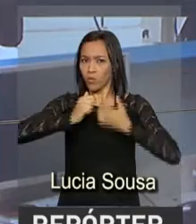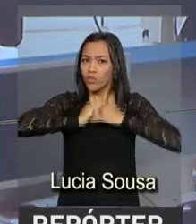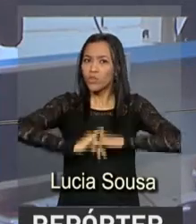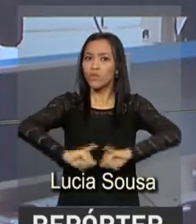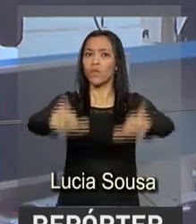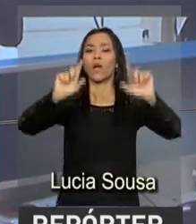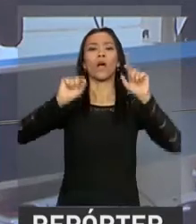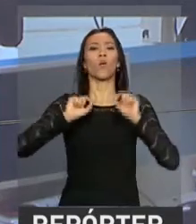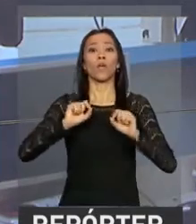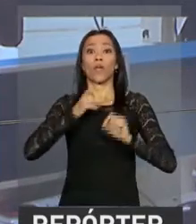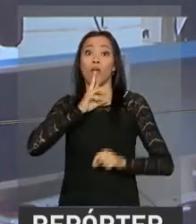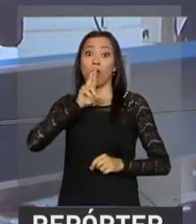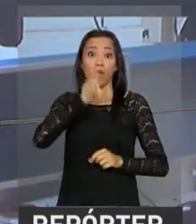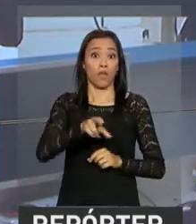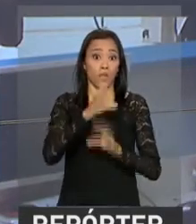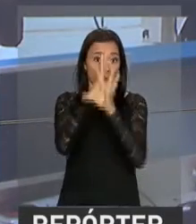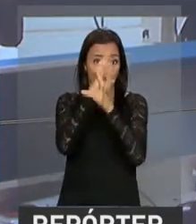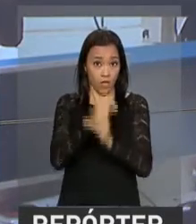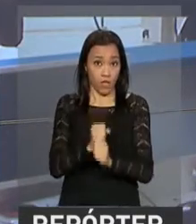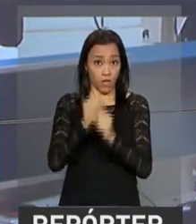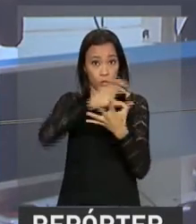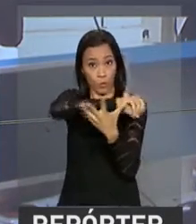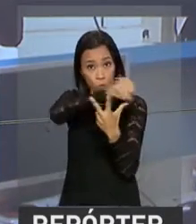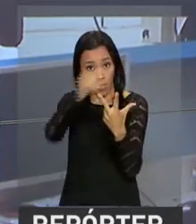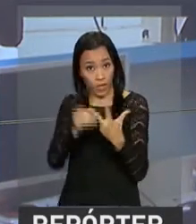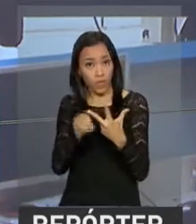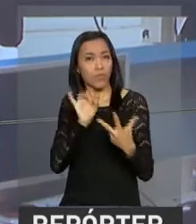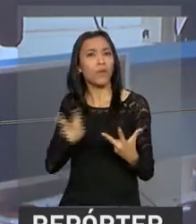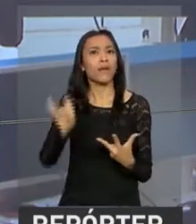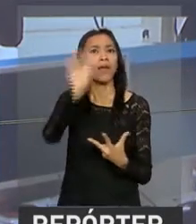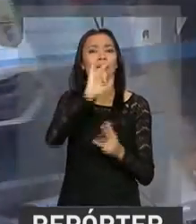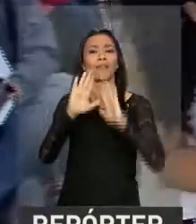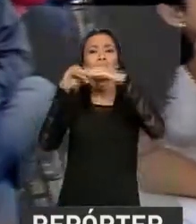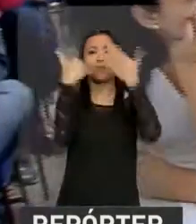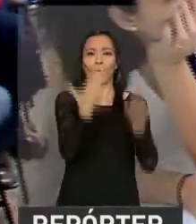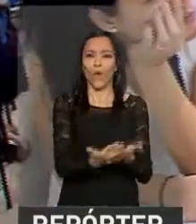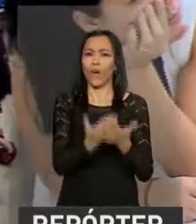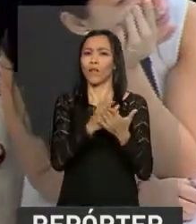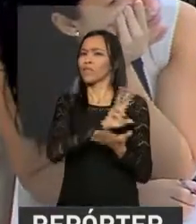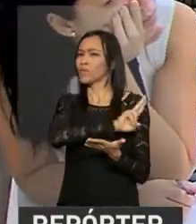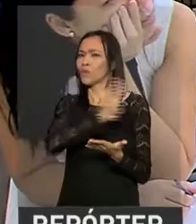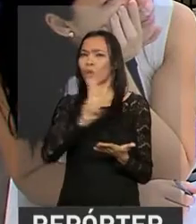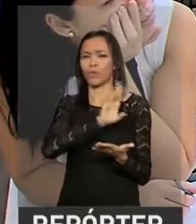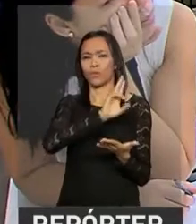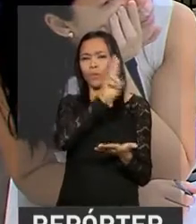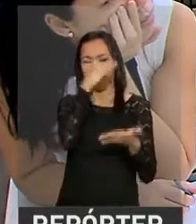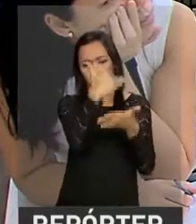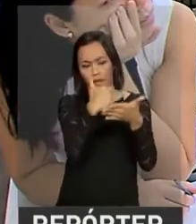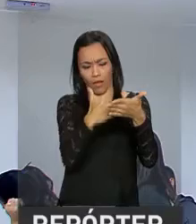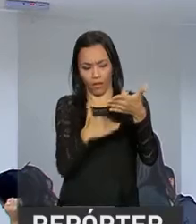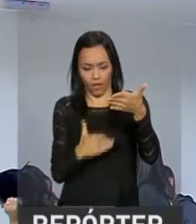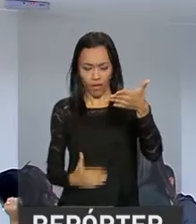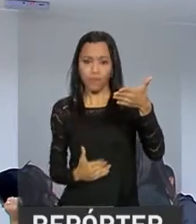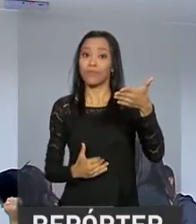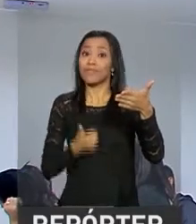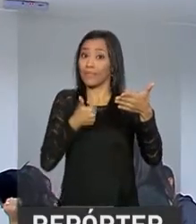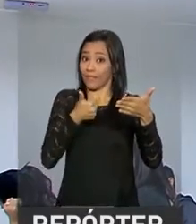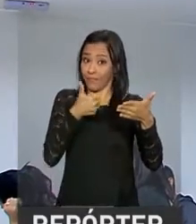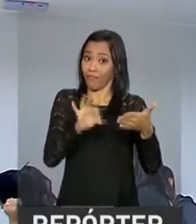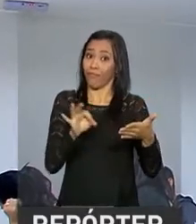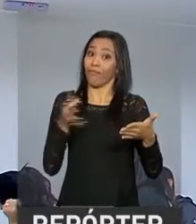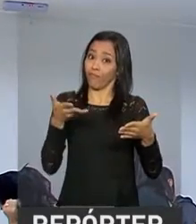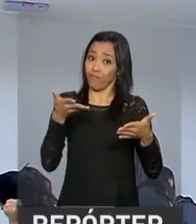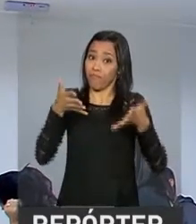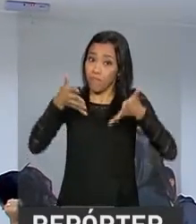os resultados do Enem 2015 por escola. Participam da lista todos os centros de ensino dos quais pelo menos 10 alunos